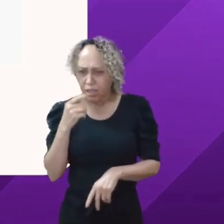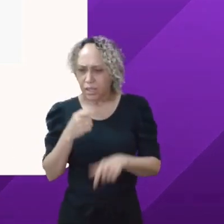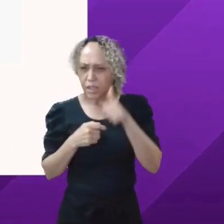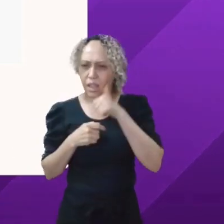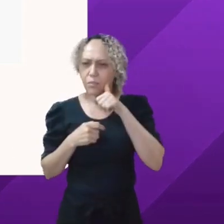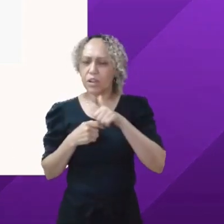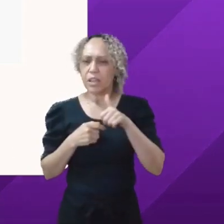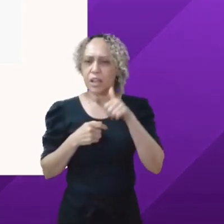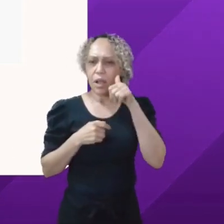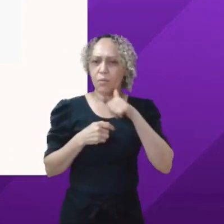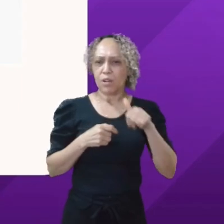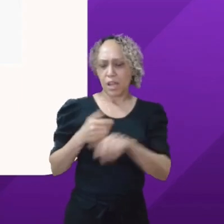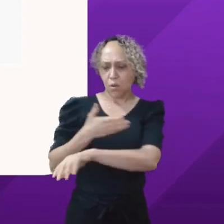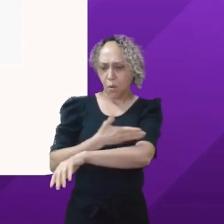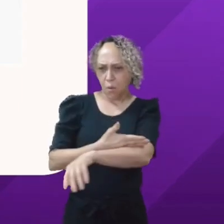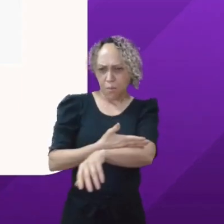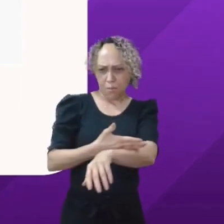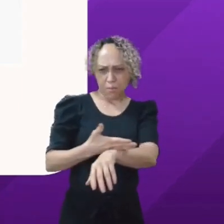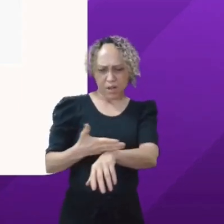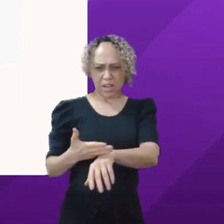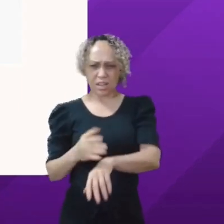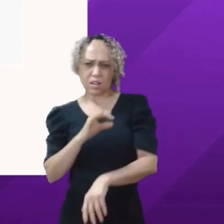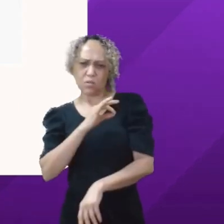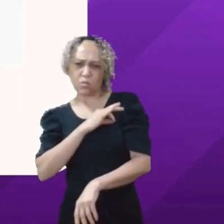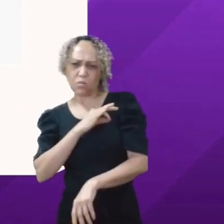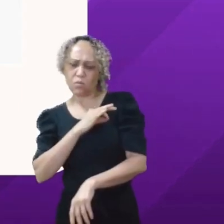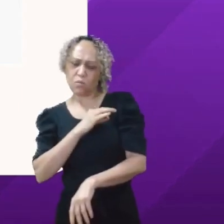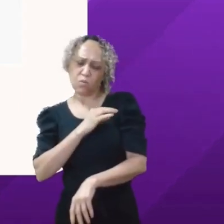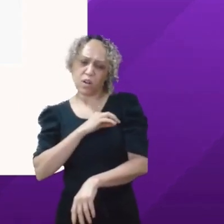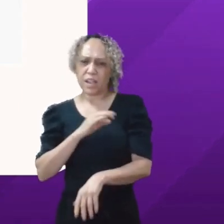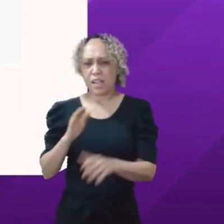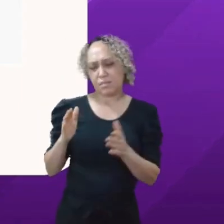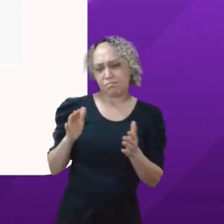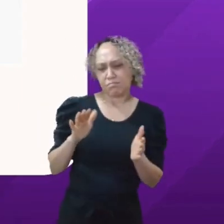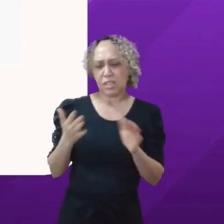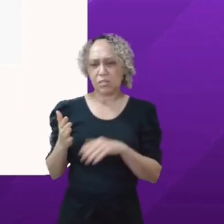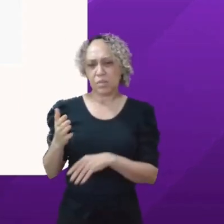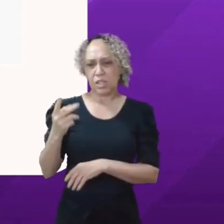enquanto as mulheres brancas tinham como uma média de renda domiciliar per capita